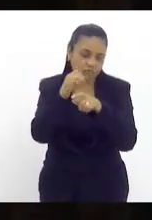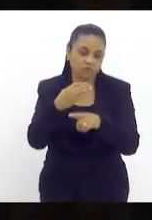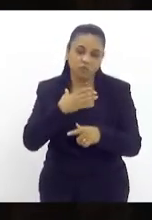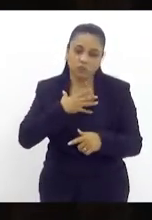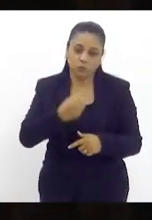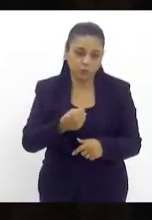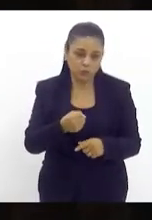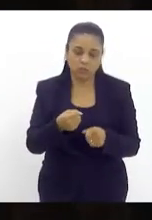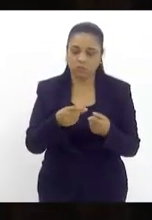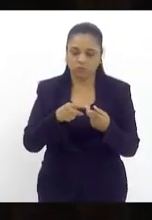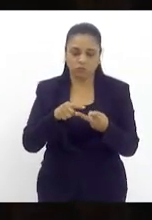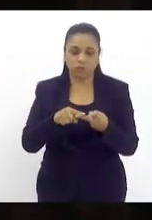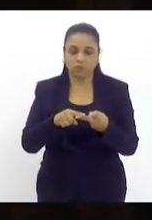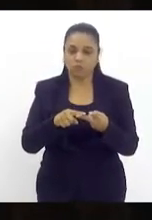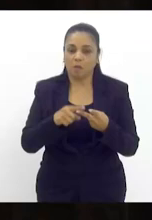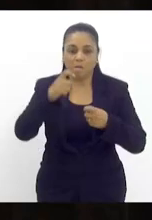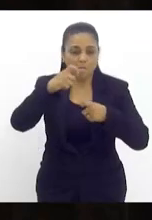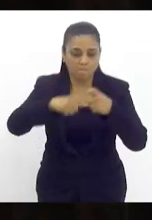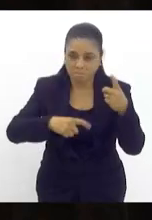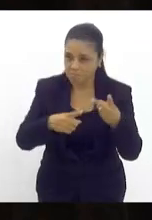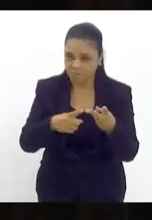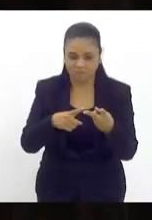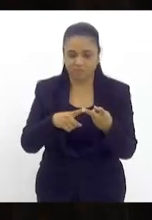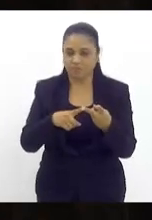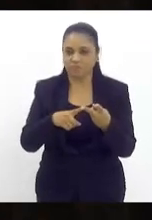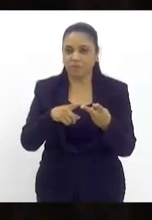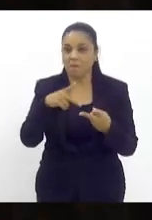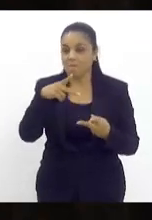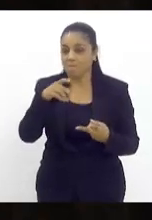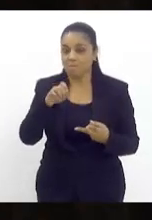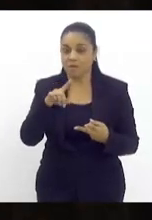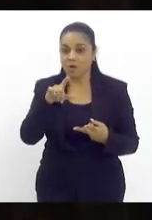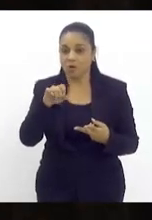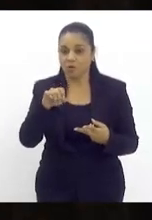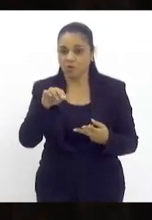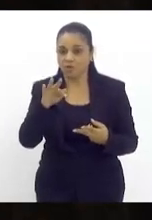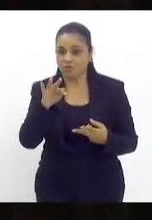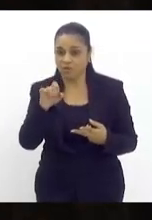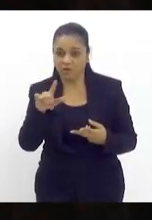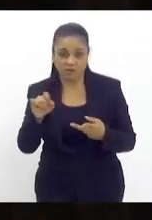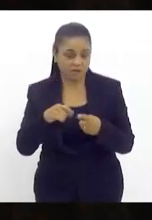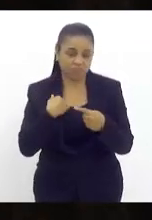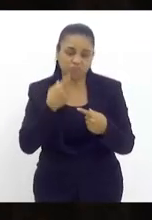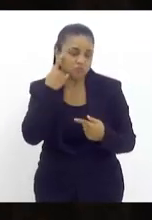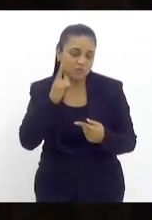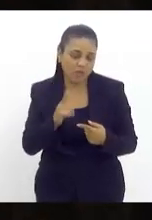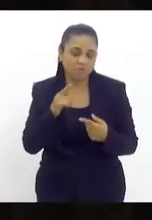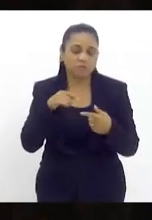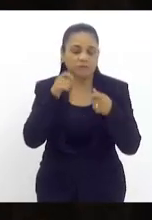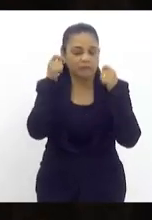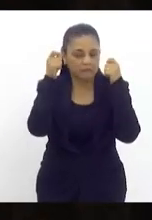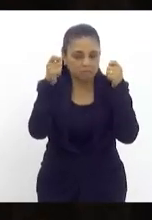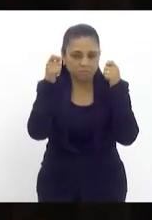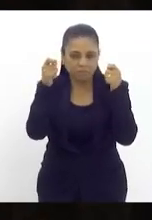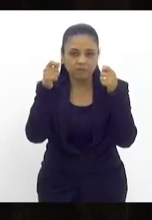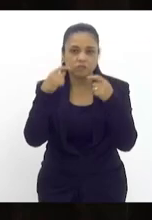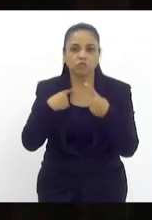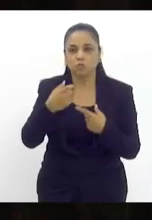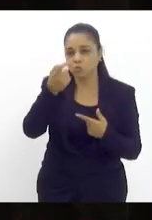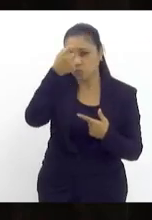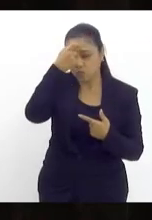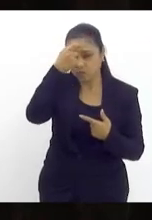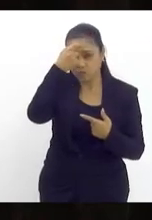suicídio, né? Não sabem da pornografia, não sabem da pedofilia. Né? Então, nós fizemos uma campanha de conscientização que chamava Navegar numa